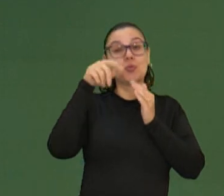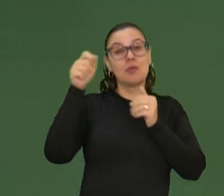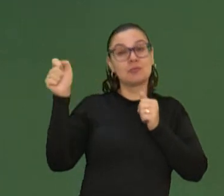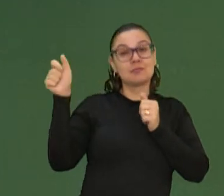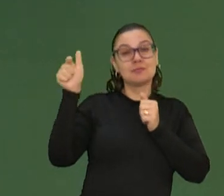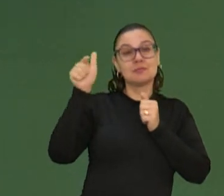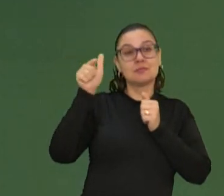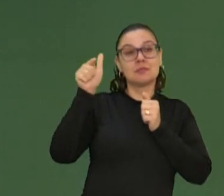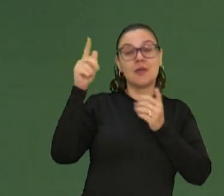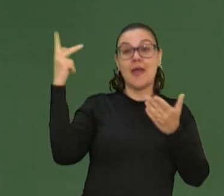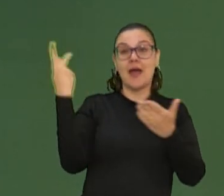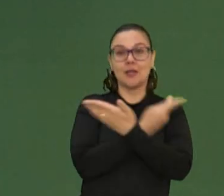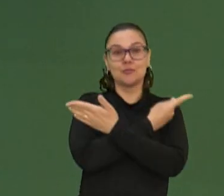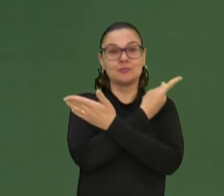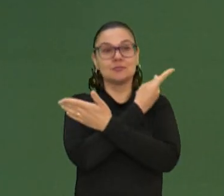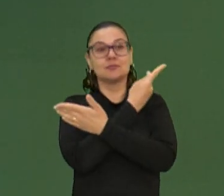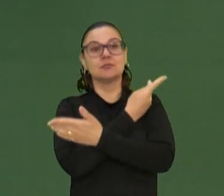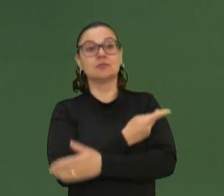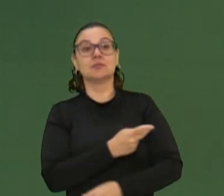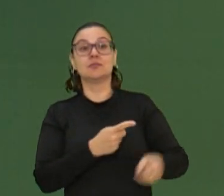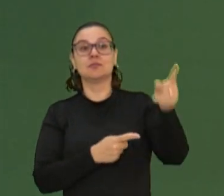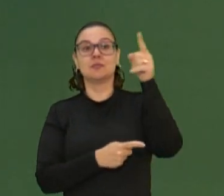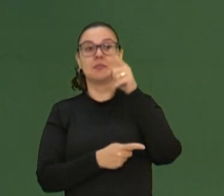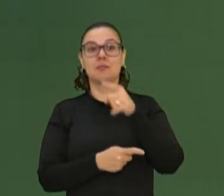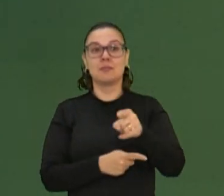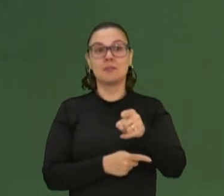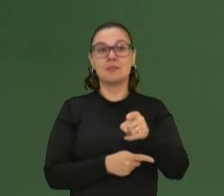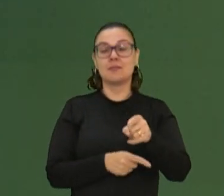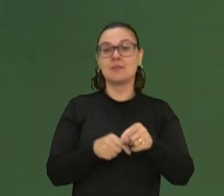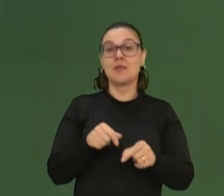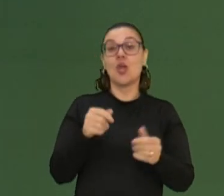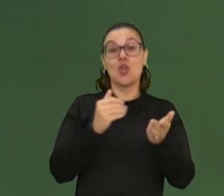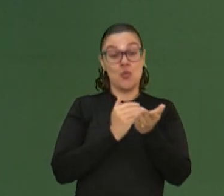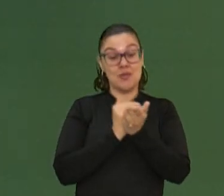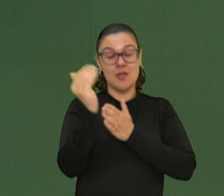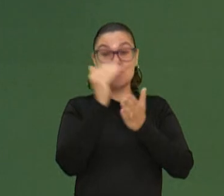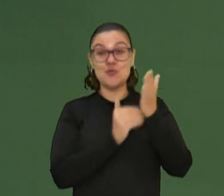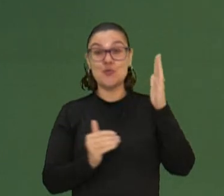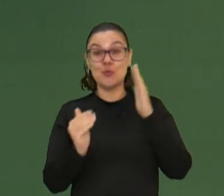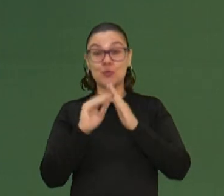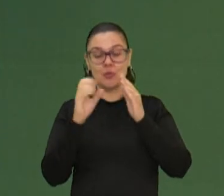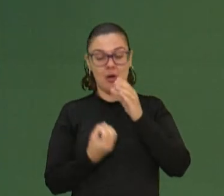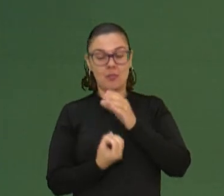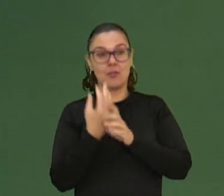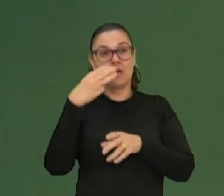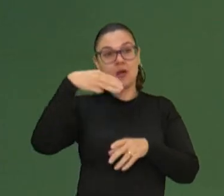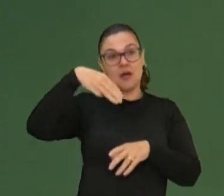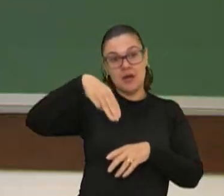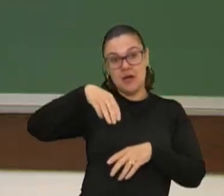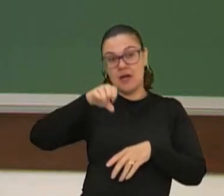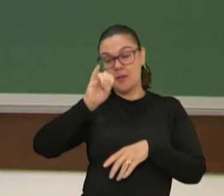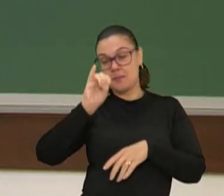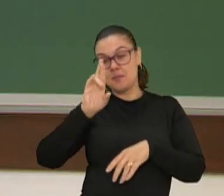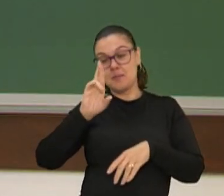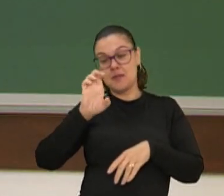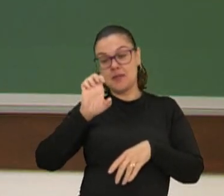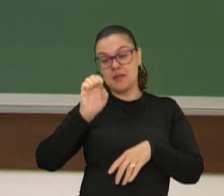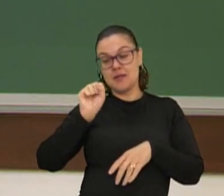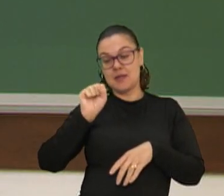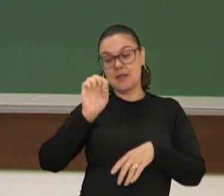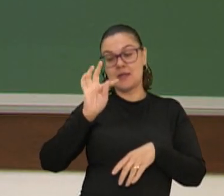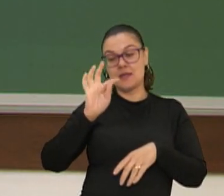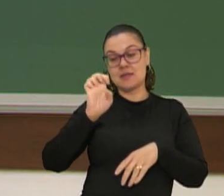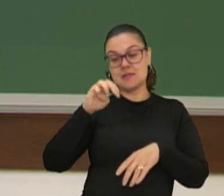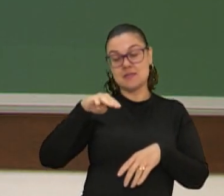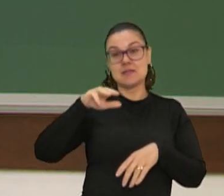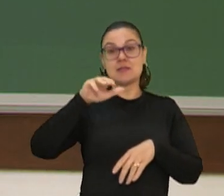luz. Errado. No início, tudo é meristema. Nos vegetais, quando começa o desenvolvimento, o tecido